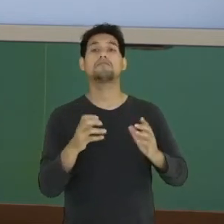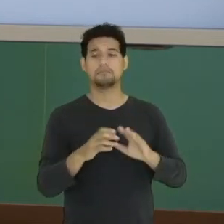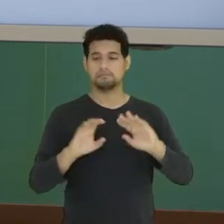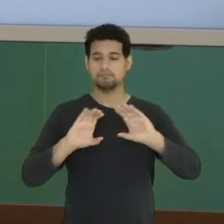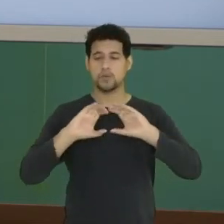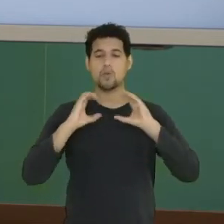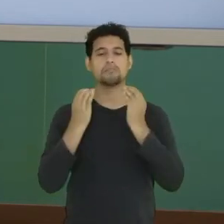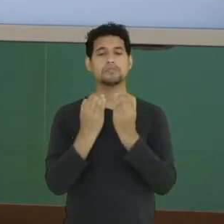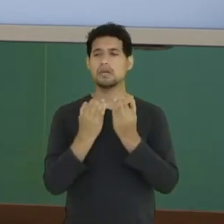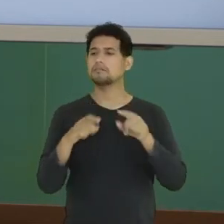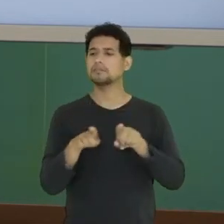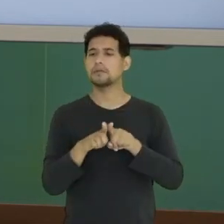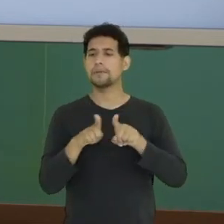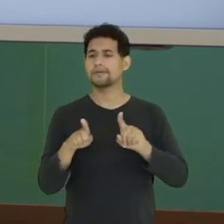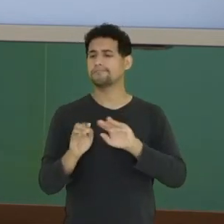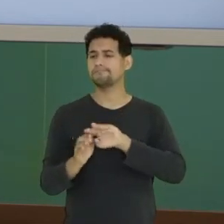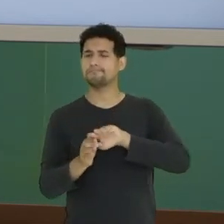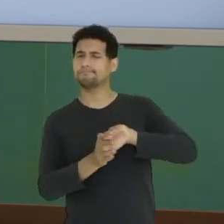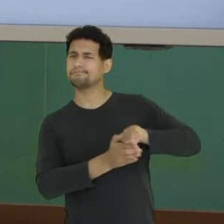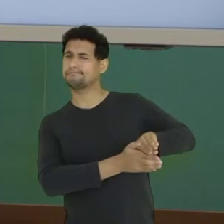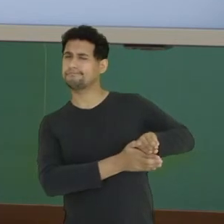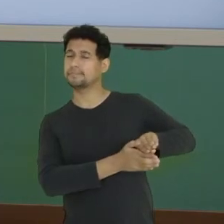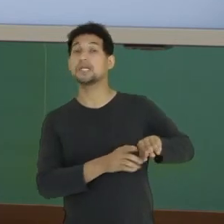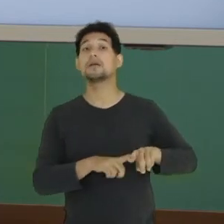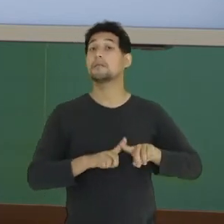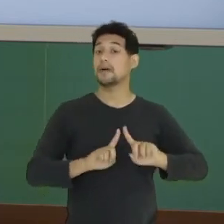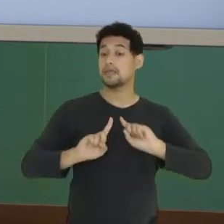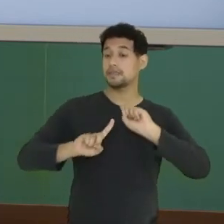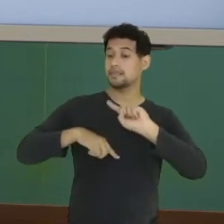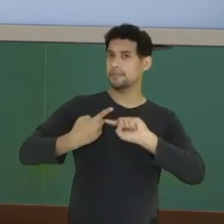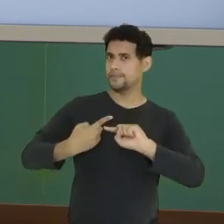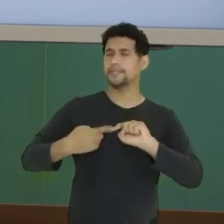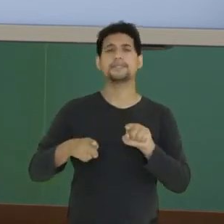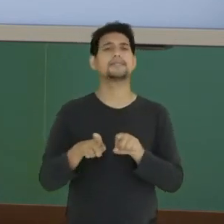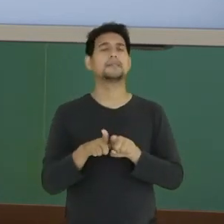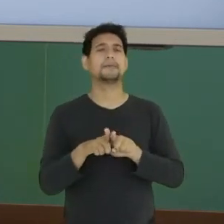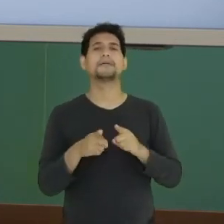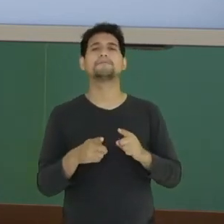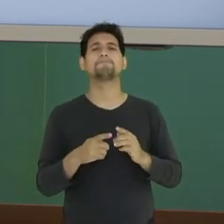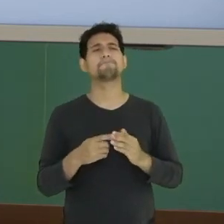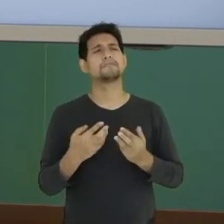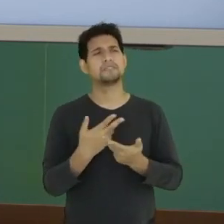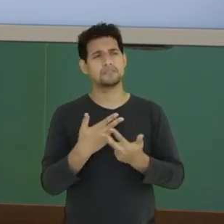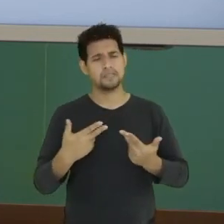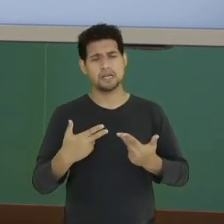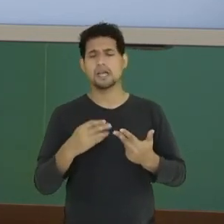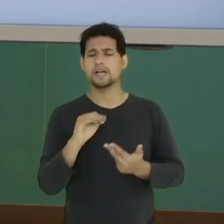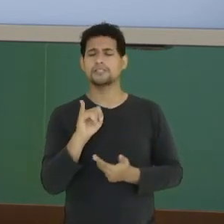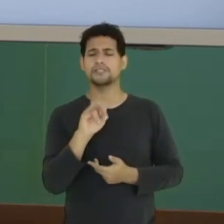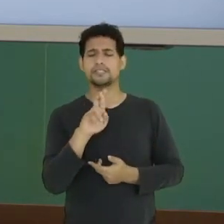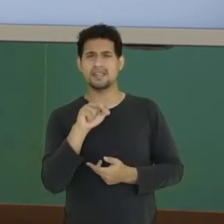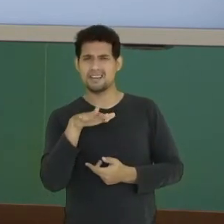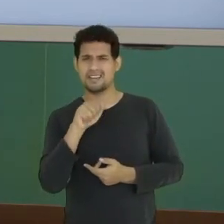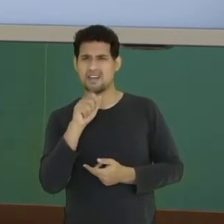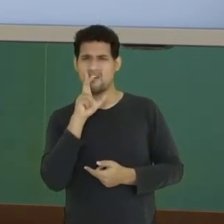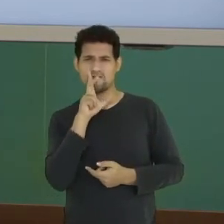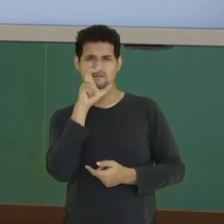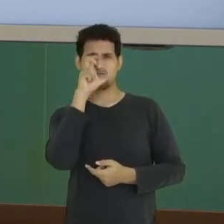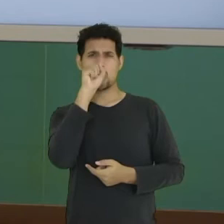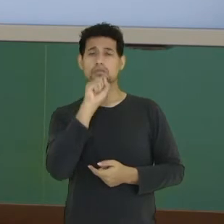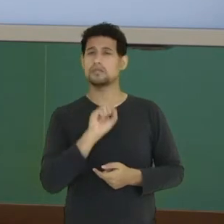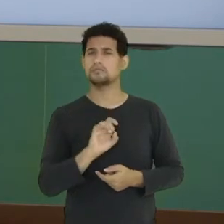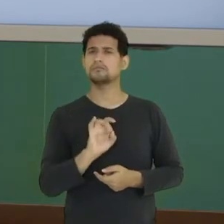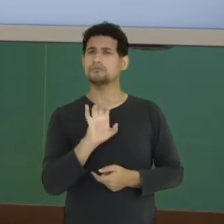de cidadãos de lado, tá? Após esse período, então durante a tirania, o poder estava nas mãos